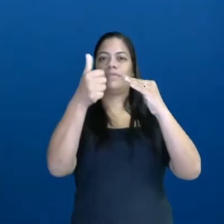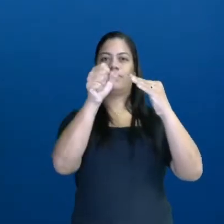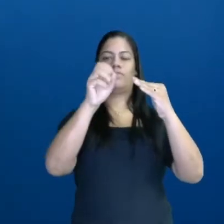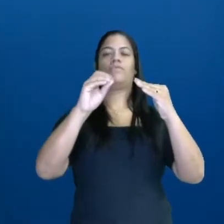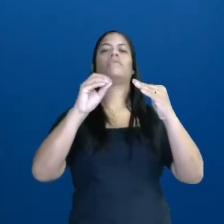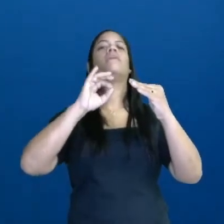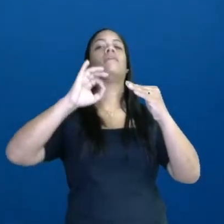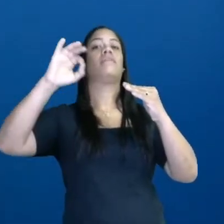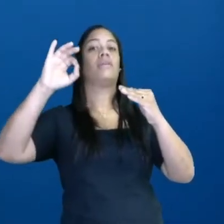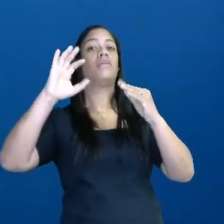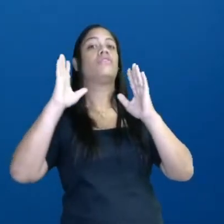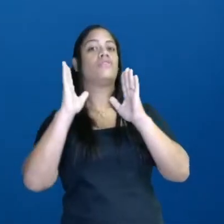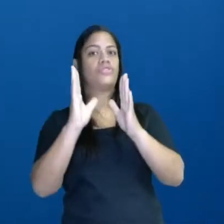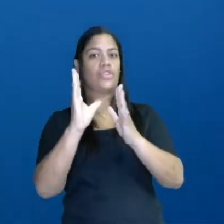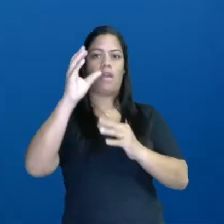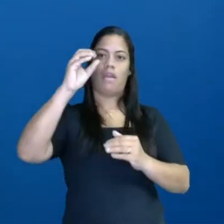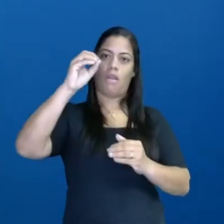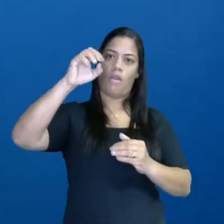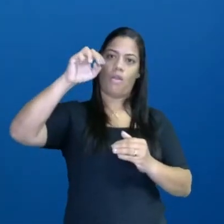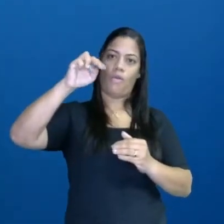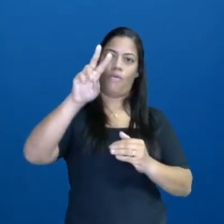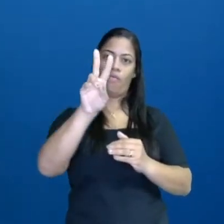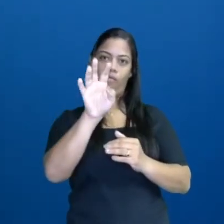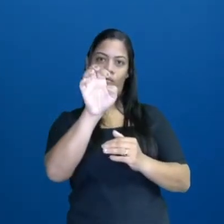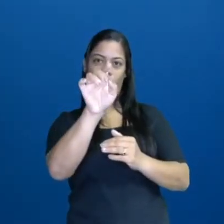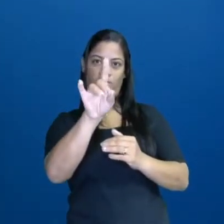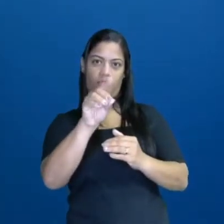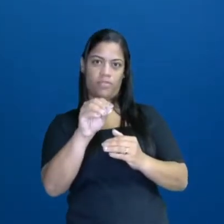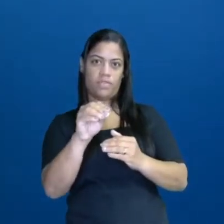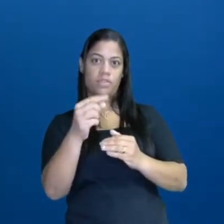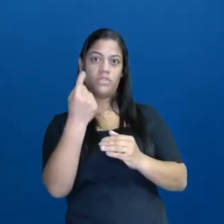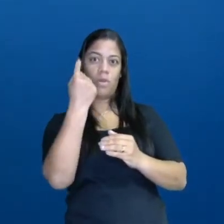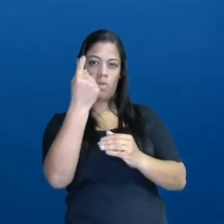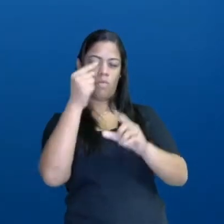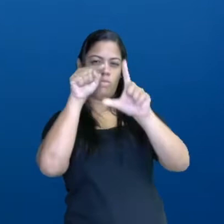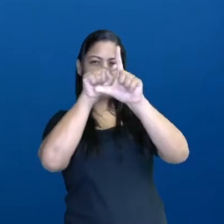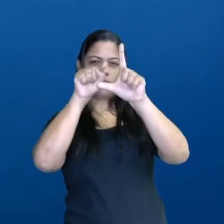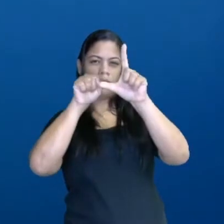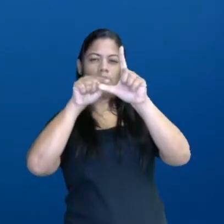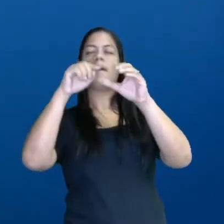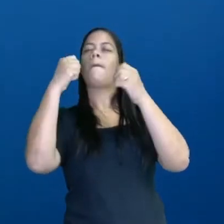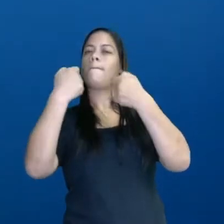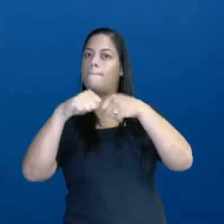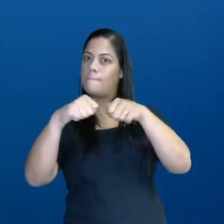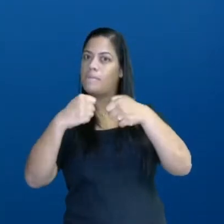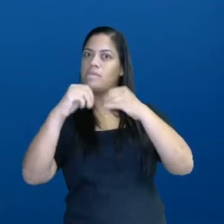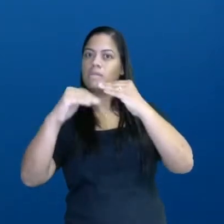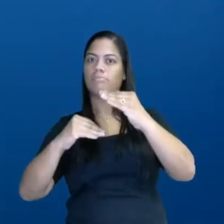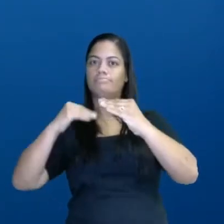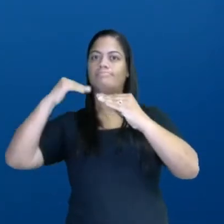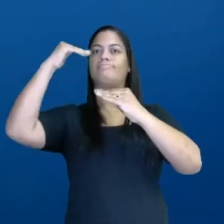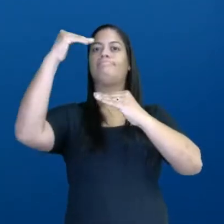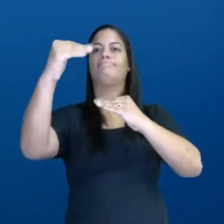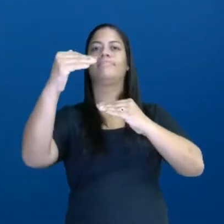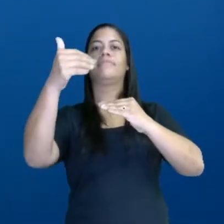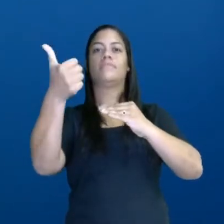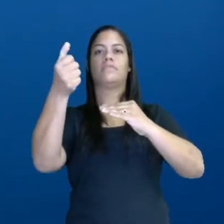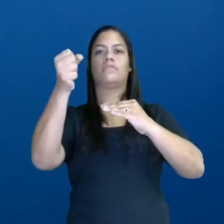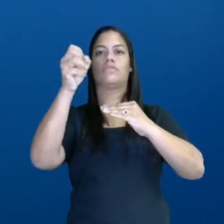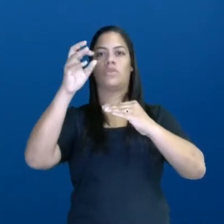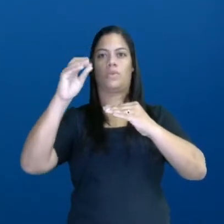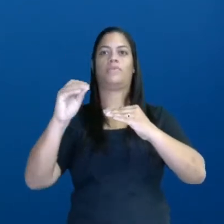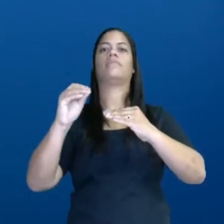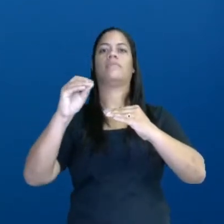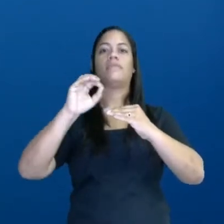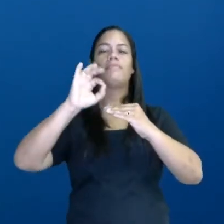no polígono convexo, um dos ângulos deve ser maior do que 180 graus.